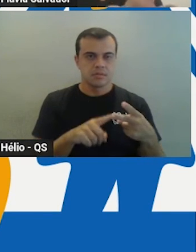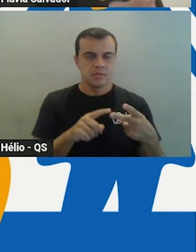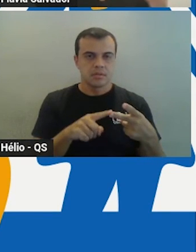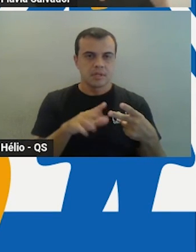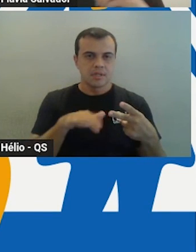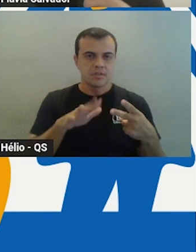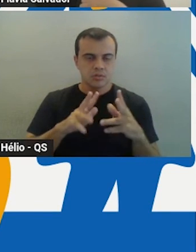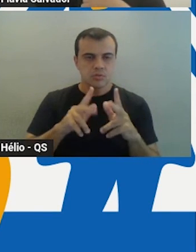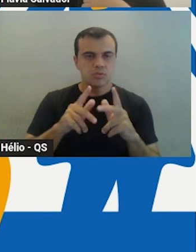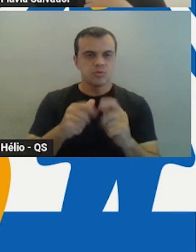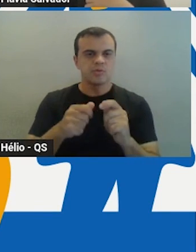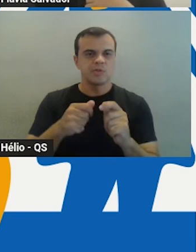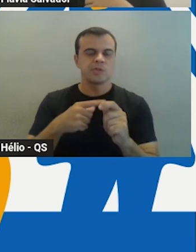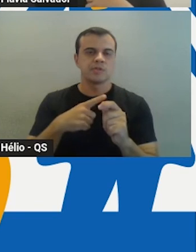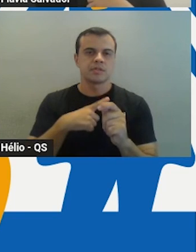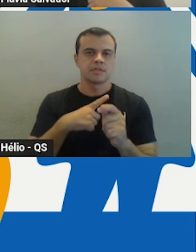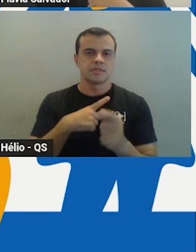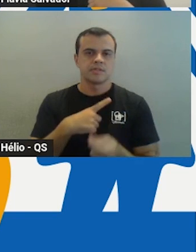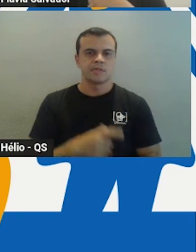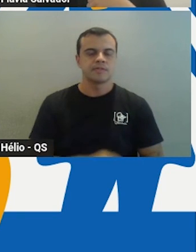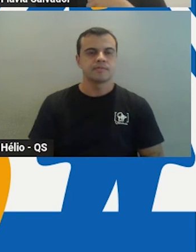maneira geral,